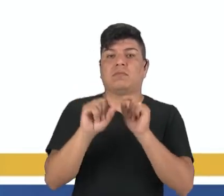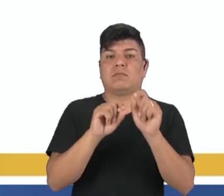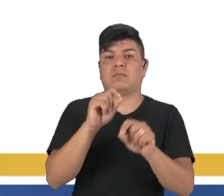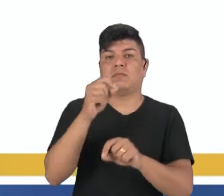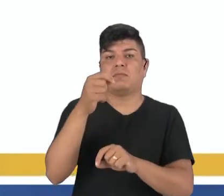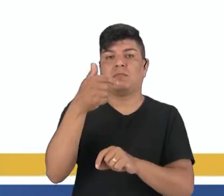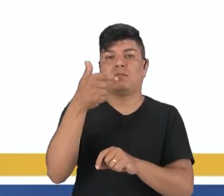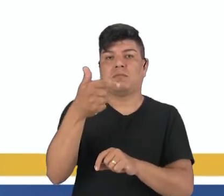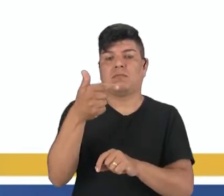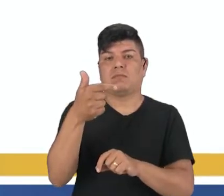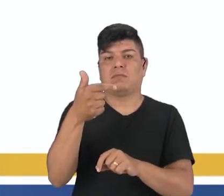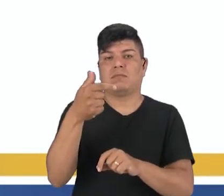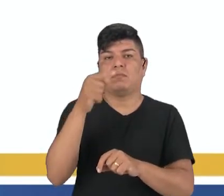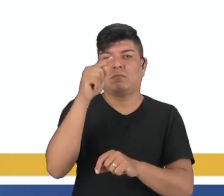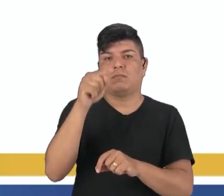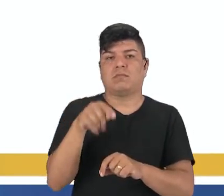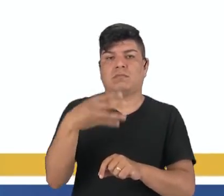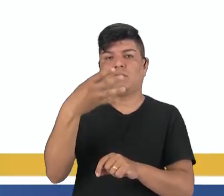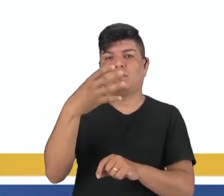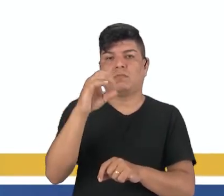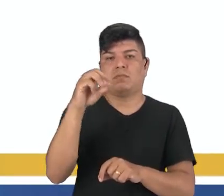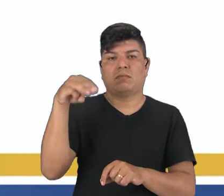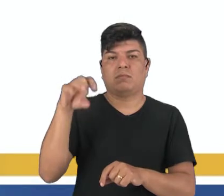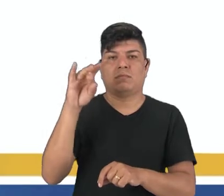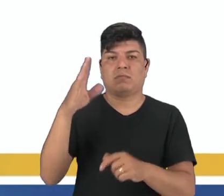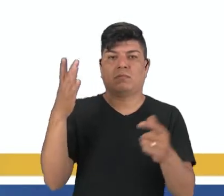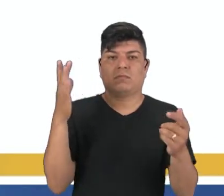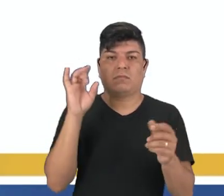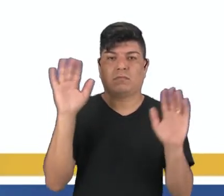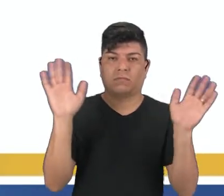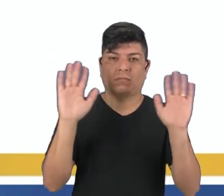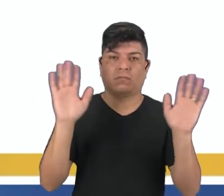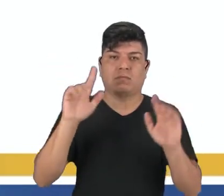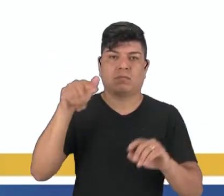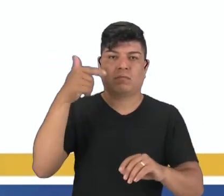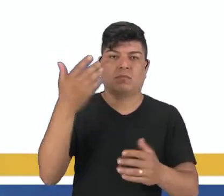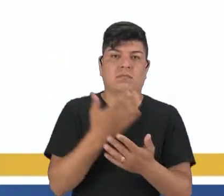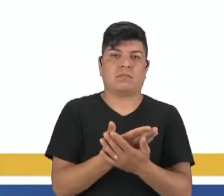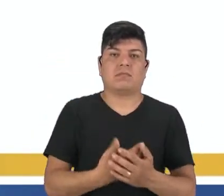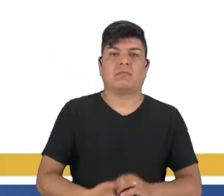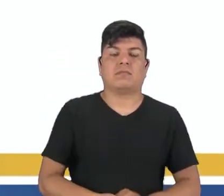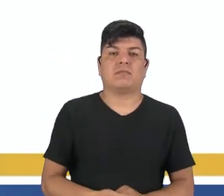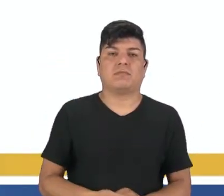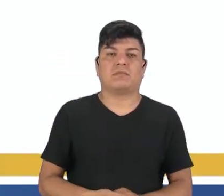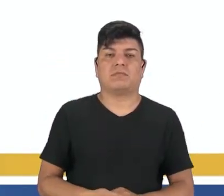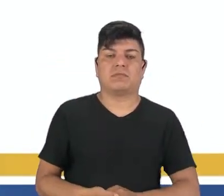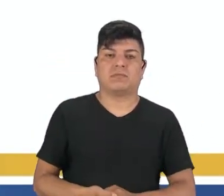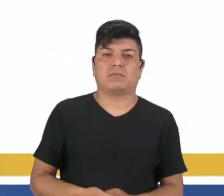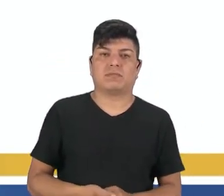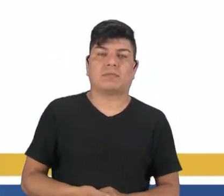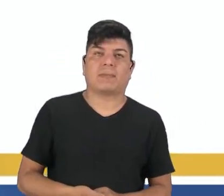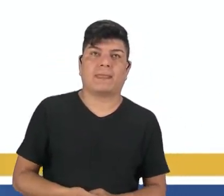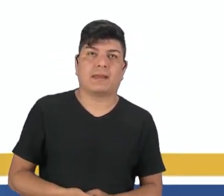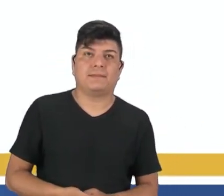exatamente 2 horas e 40 minutos. Por hoje é só, pessoal. Tchau, tchau. Até a próxima aula.